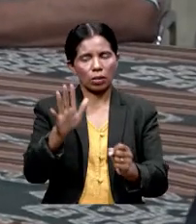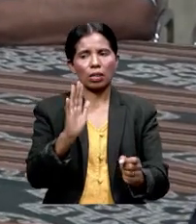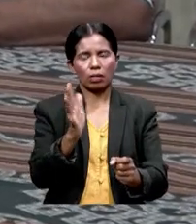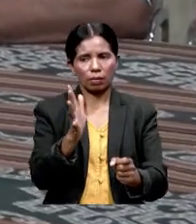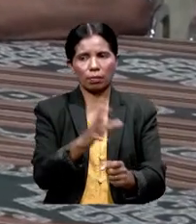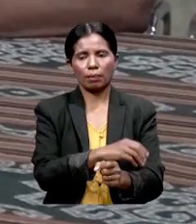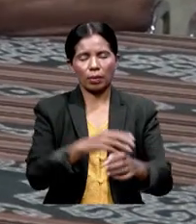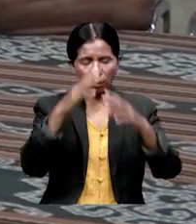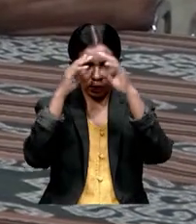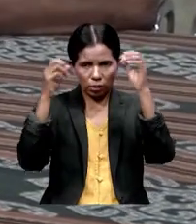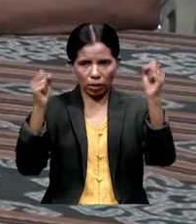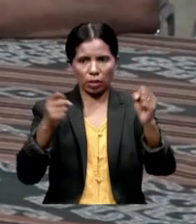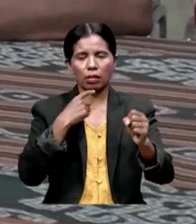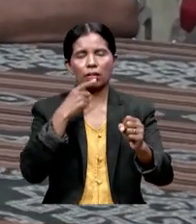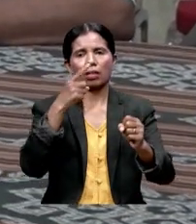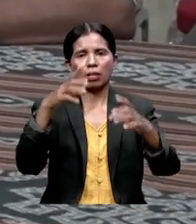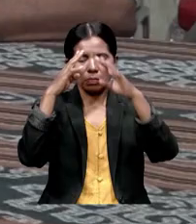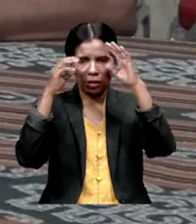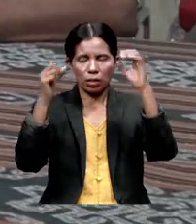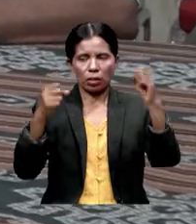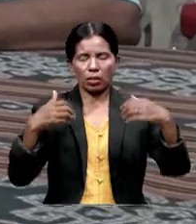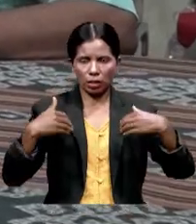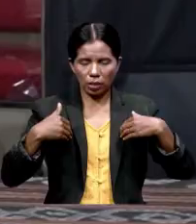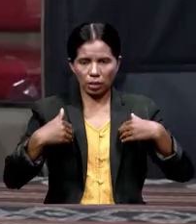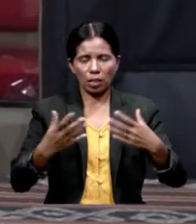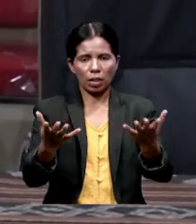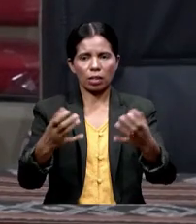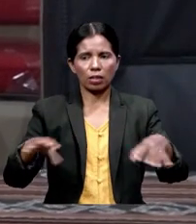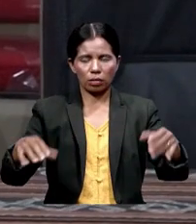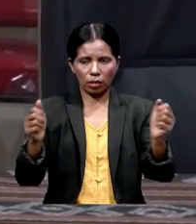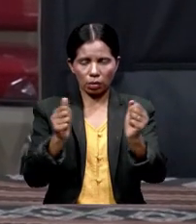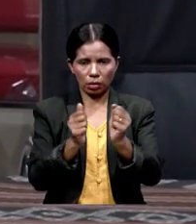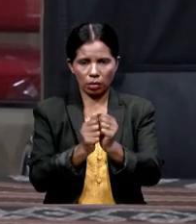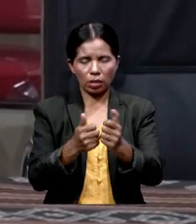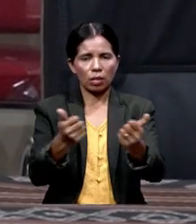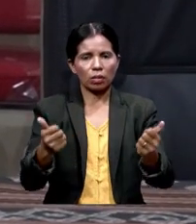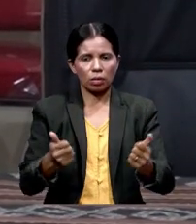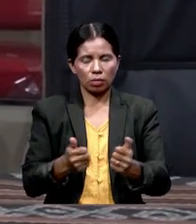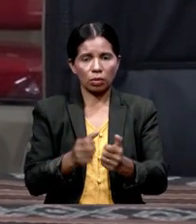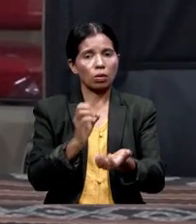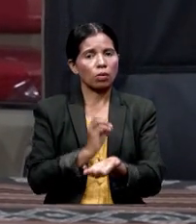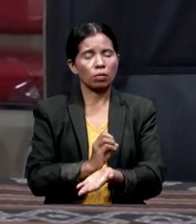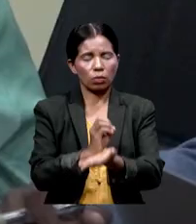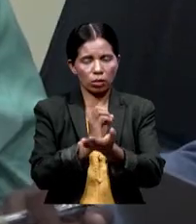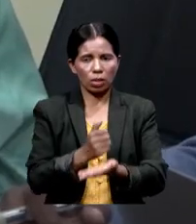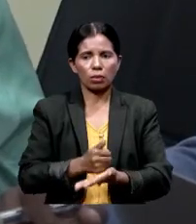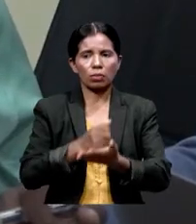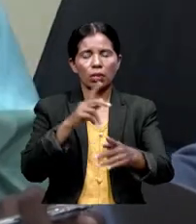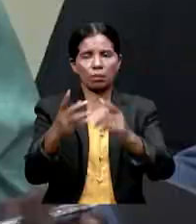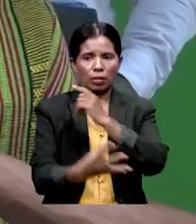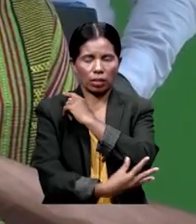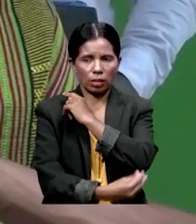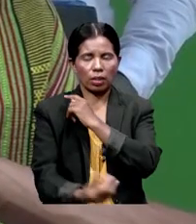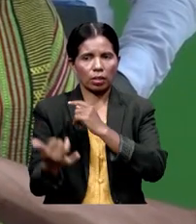Raioa, tu agradece a Presidência da República e a iniciativa serviço a mútuo com a Autoridade Raioa, onde apoia a Maquibit